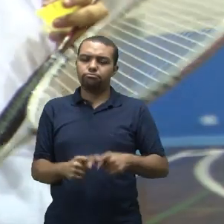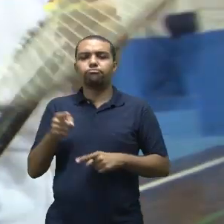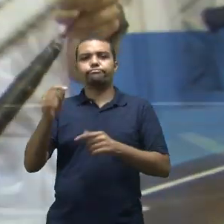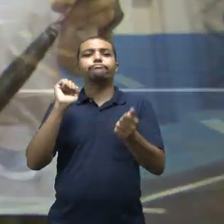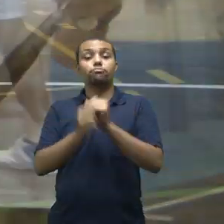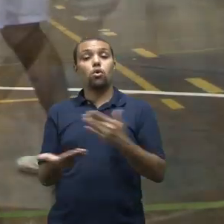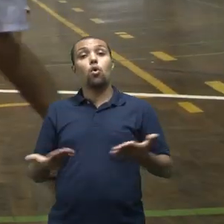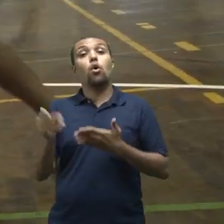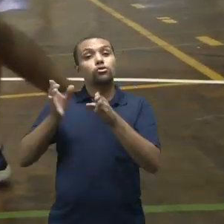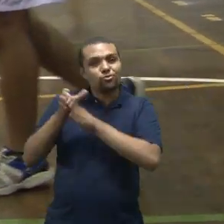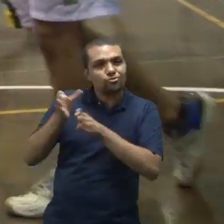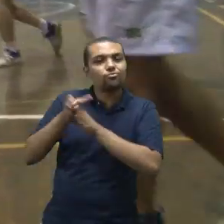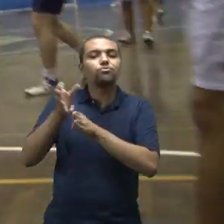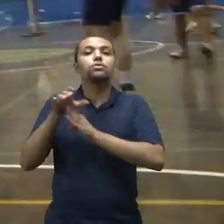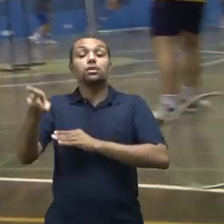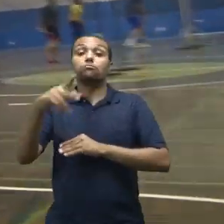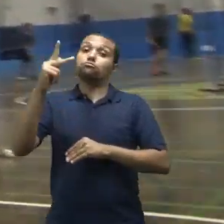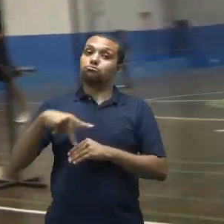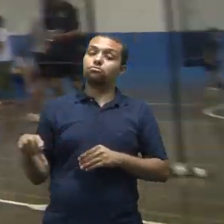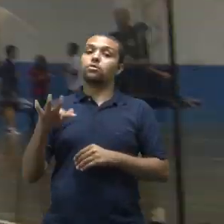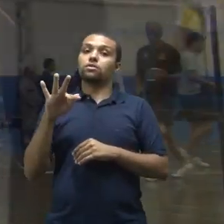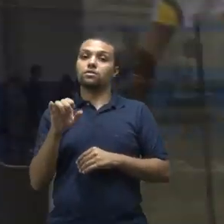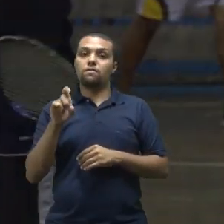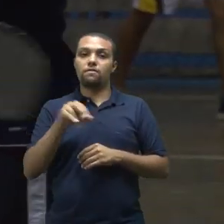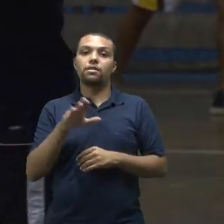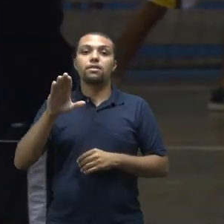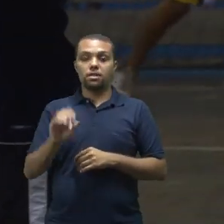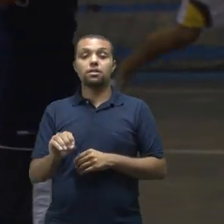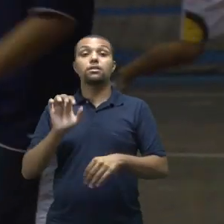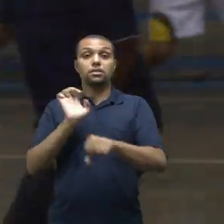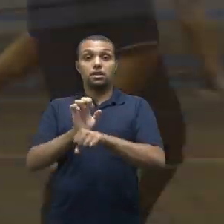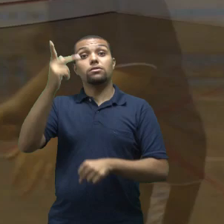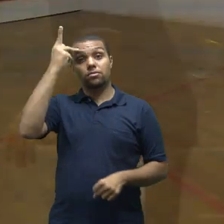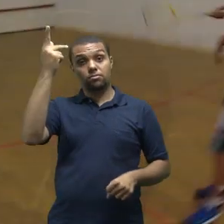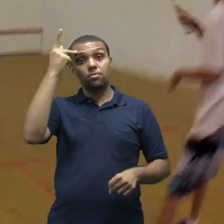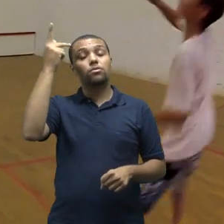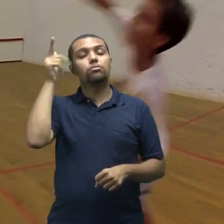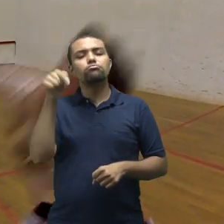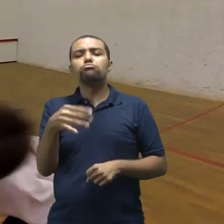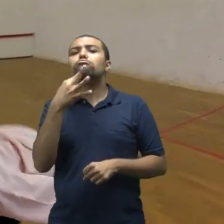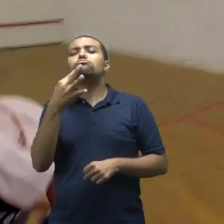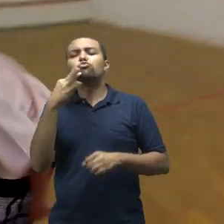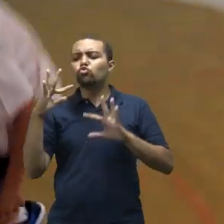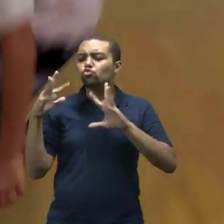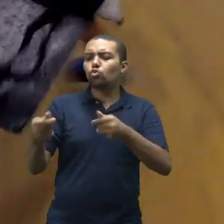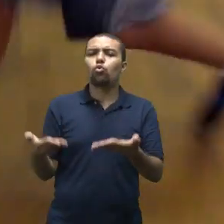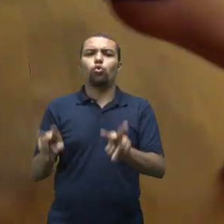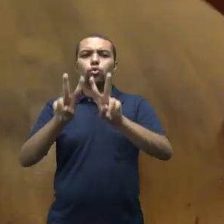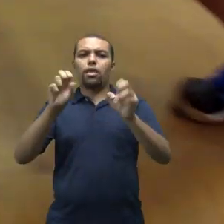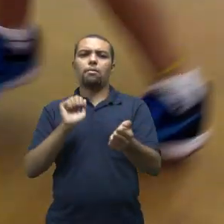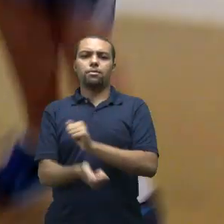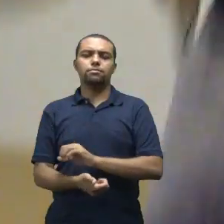de badminton, hoje orienta. É o presidente da Federação da Modalidade no estado de São Paulo e conhece tudo